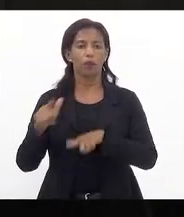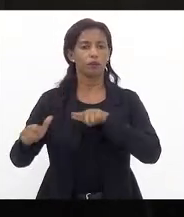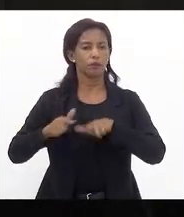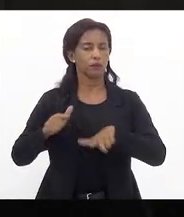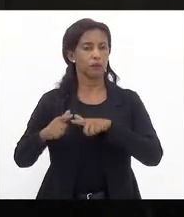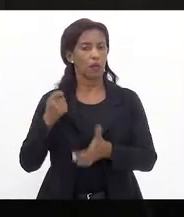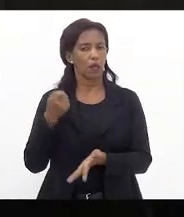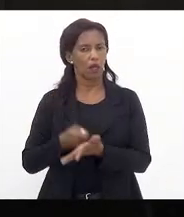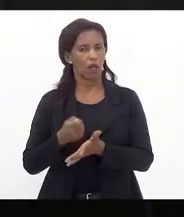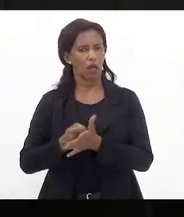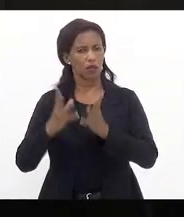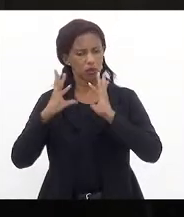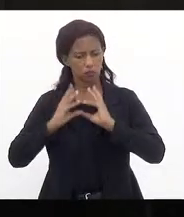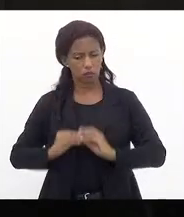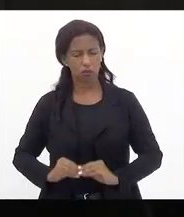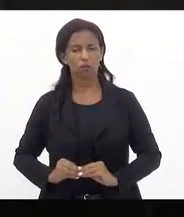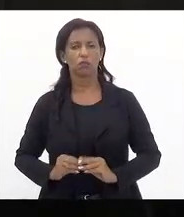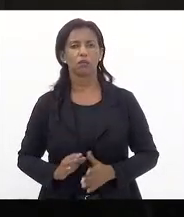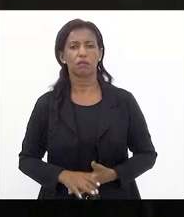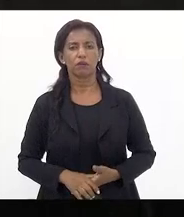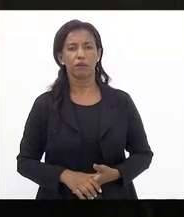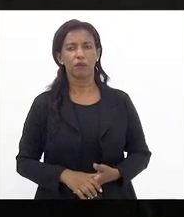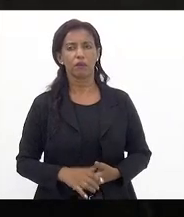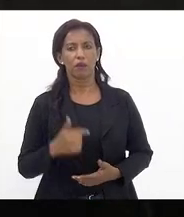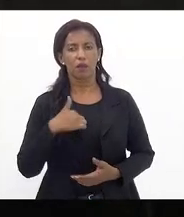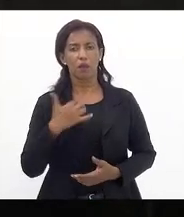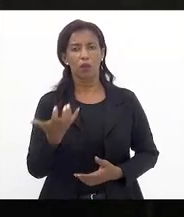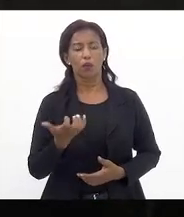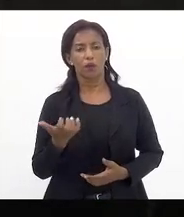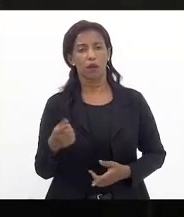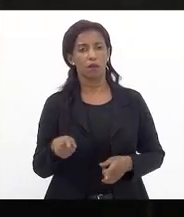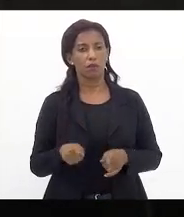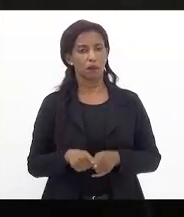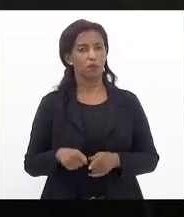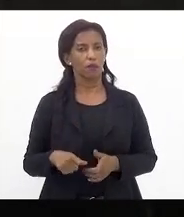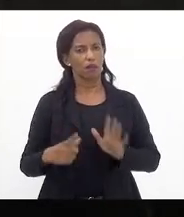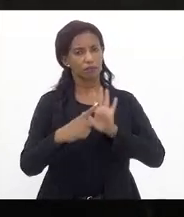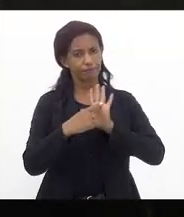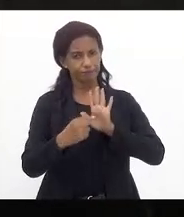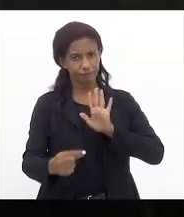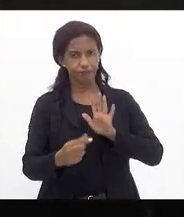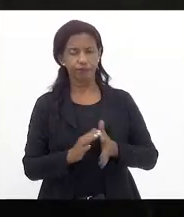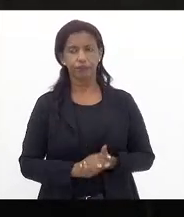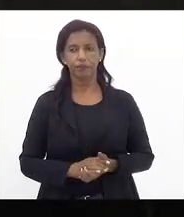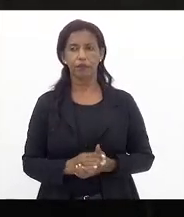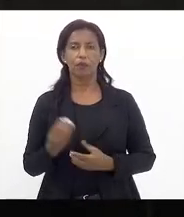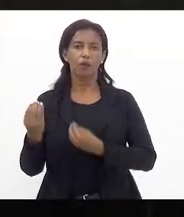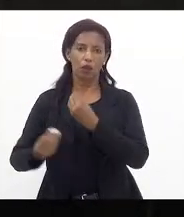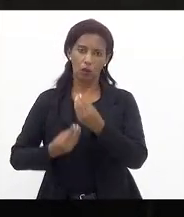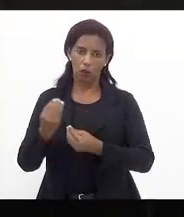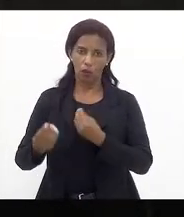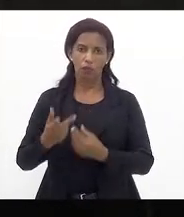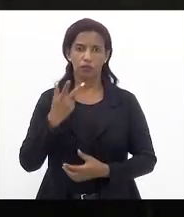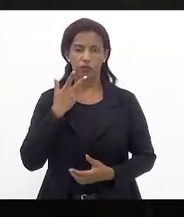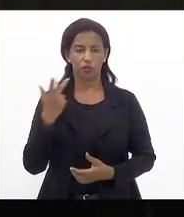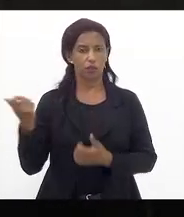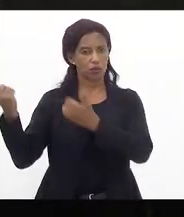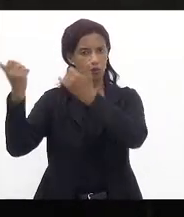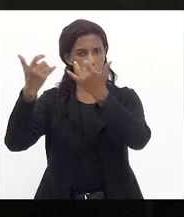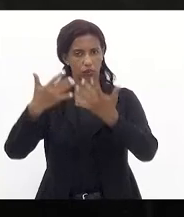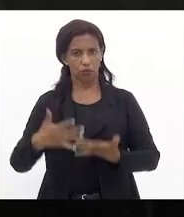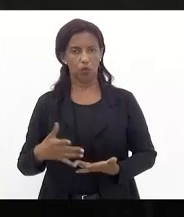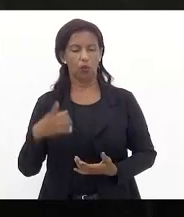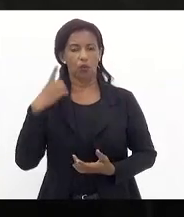aí a integralidade. Eu quero também destacar aqui, como disse, né, o